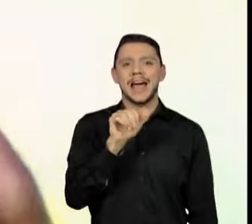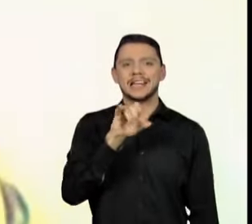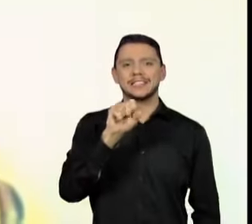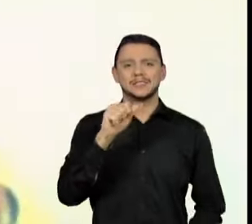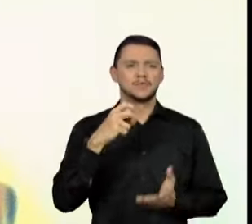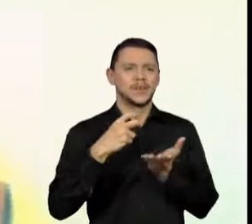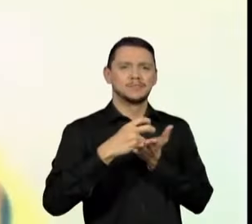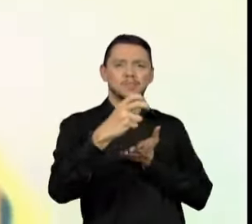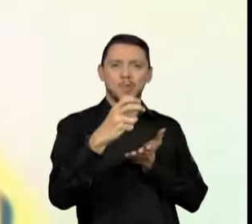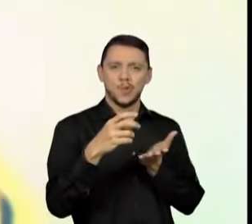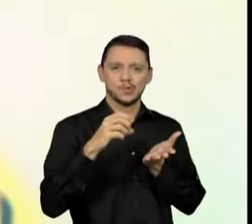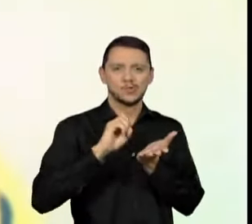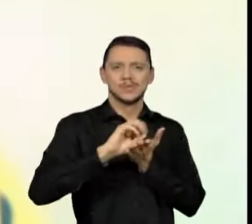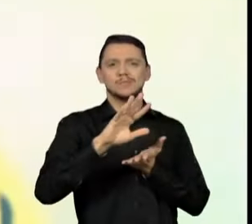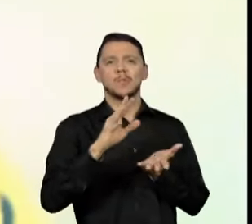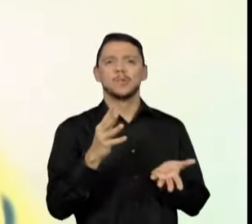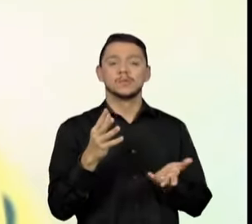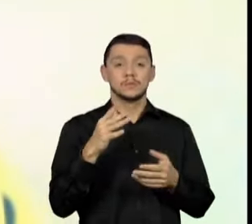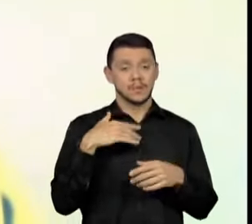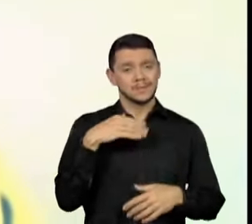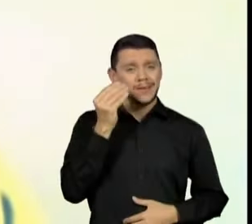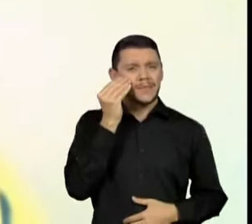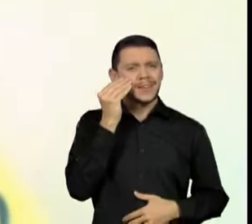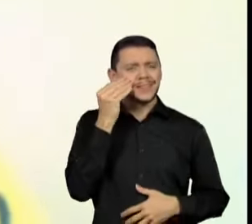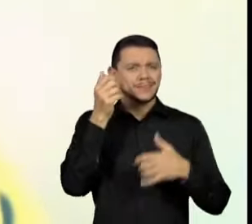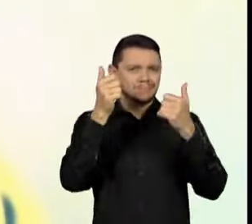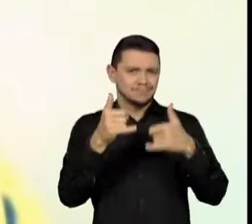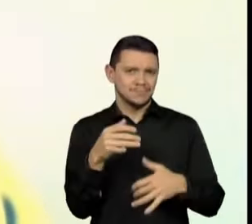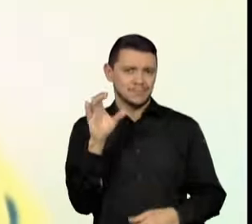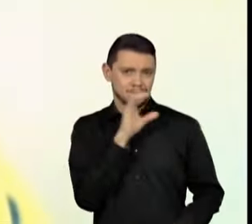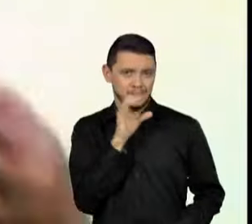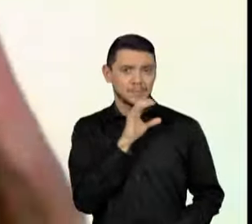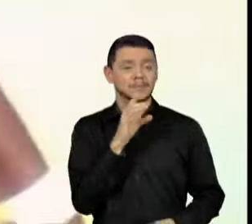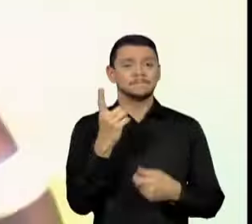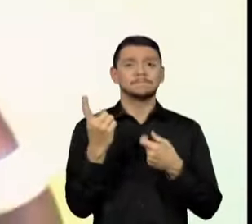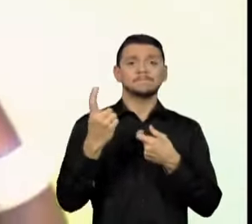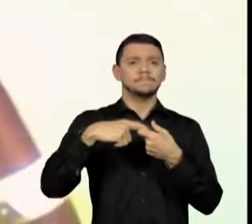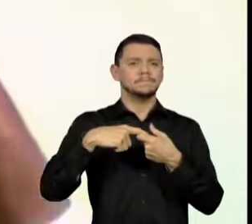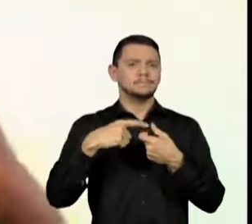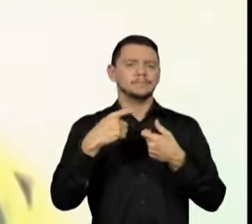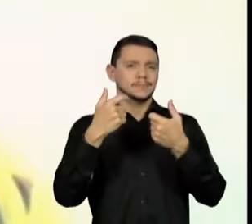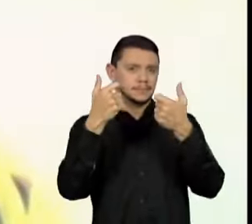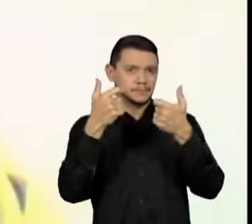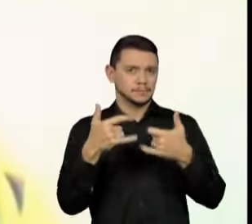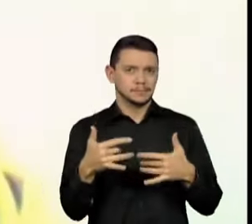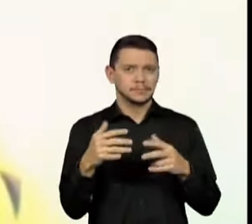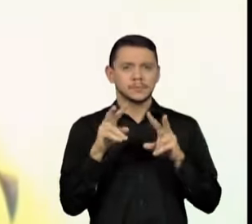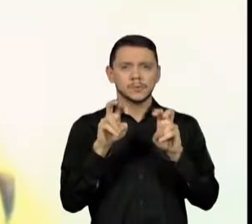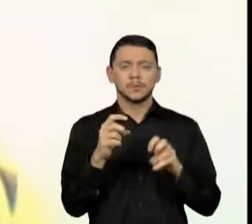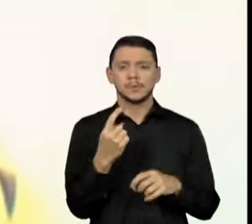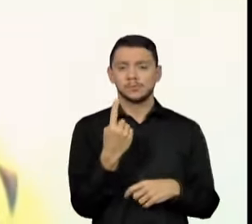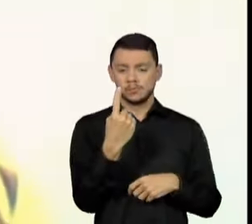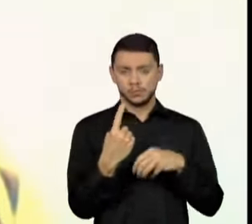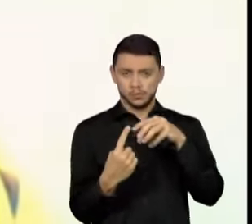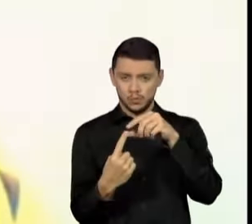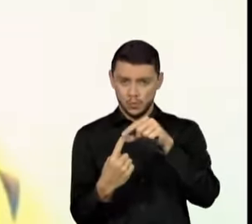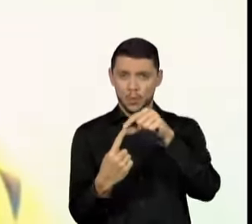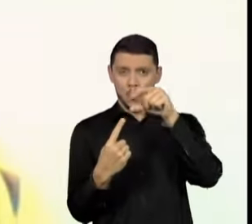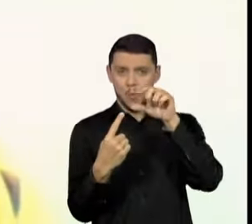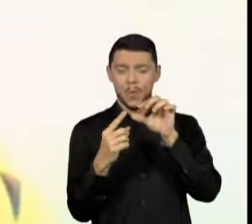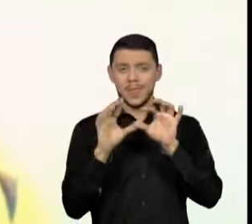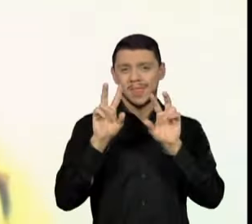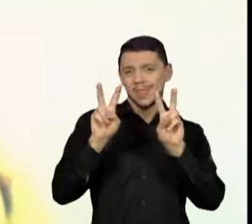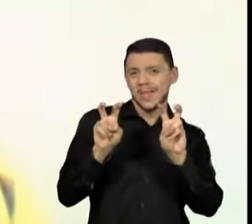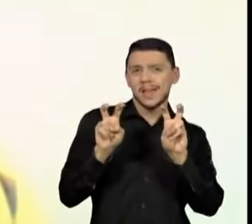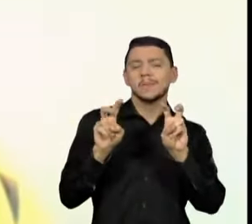vou tentar ser bem rápida e vou voltar, inclusive, à questão... É um dos aspectos quando a gente pensa